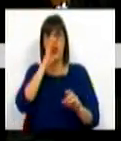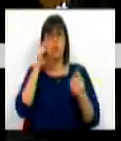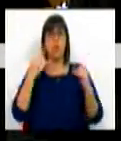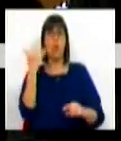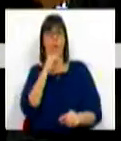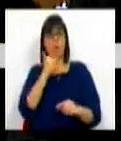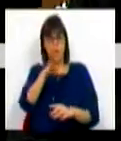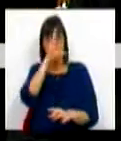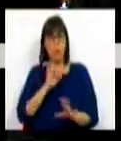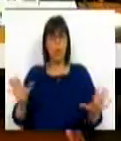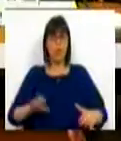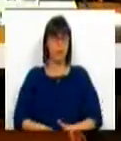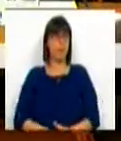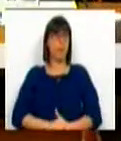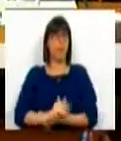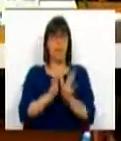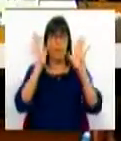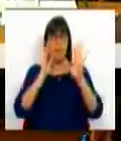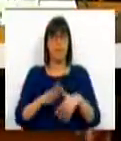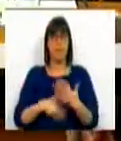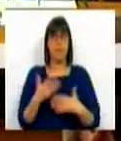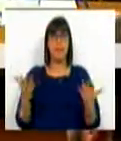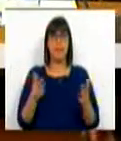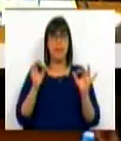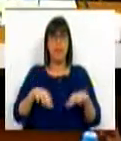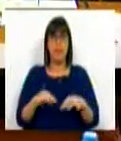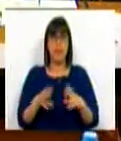desejou as felicidades ao governo. Mas, entretanto,